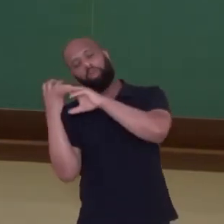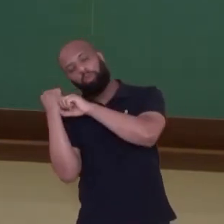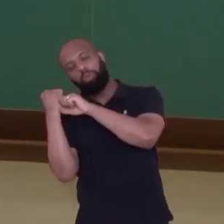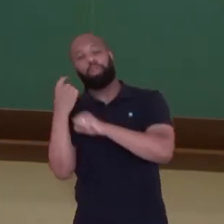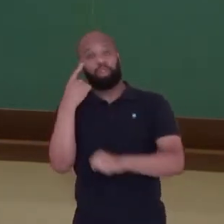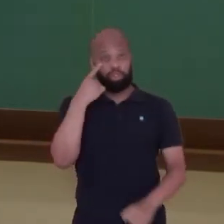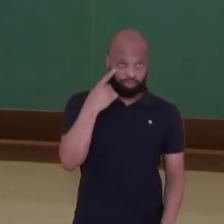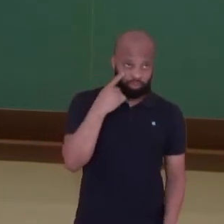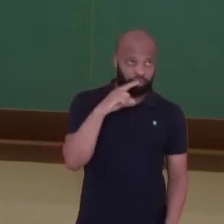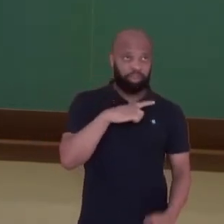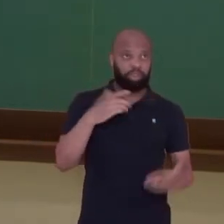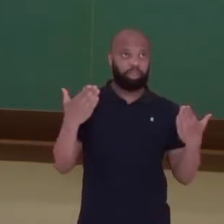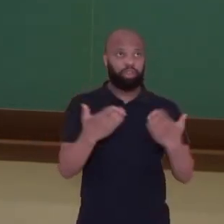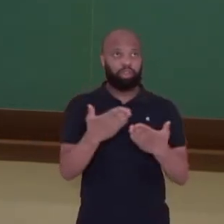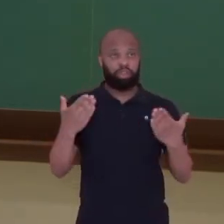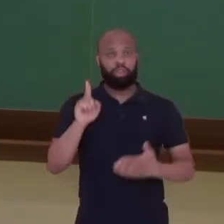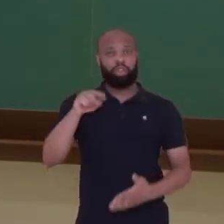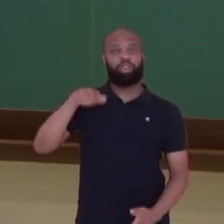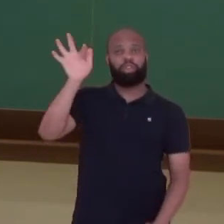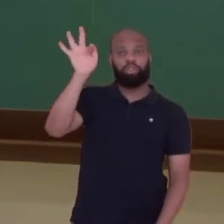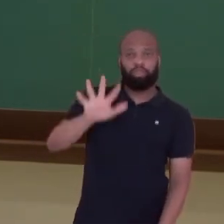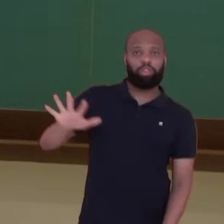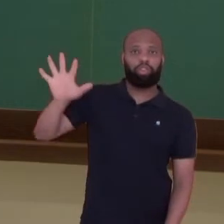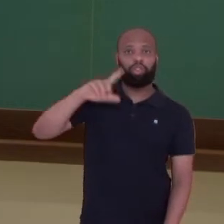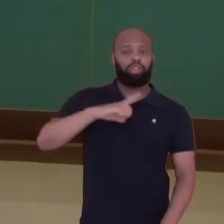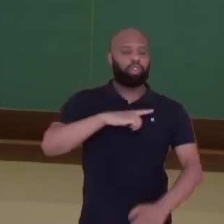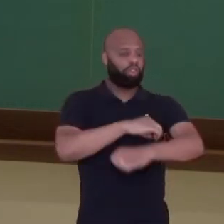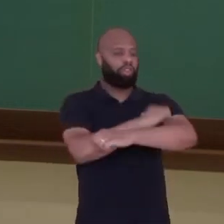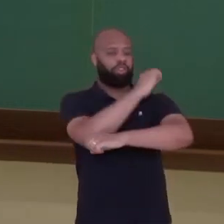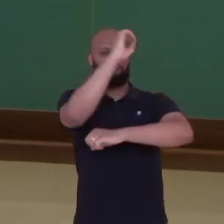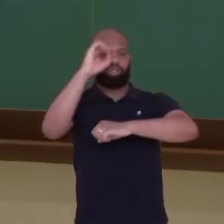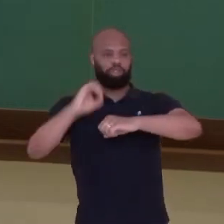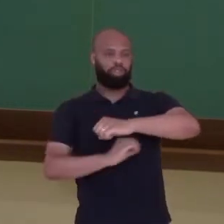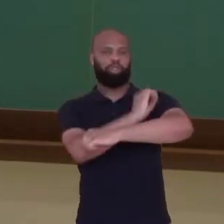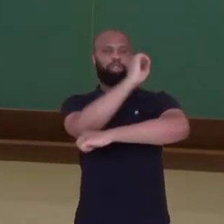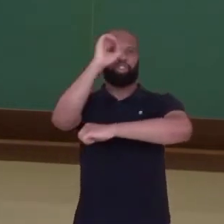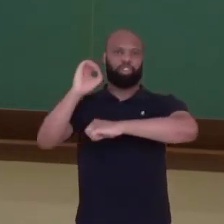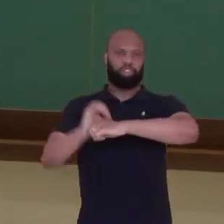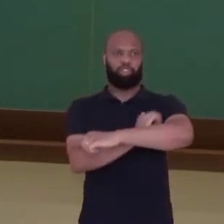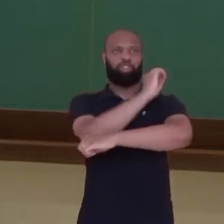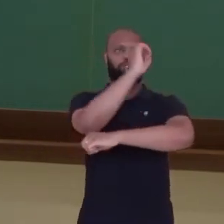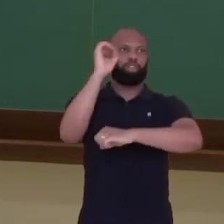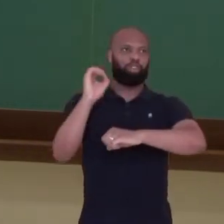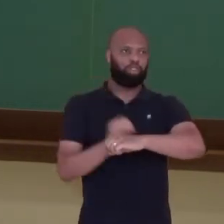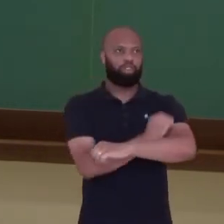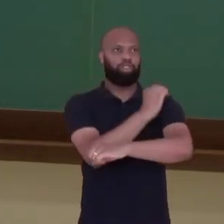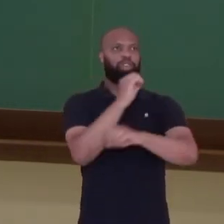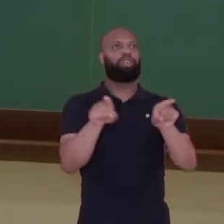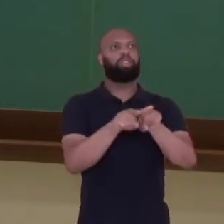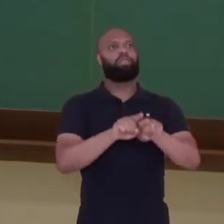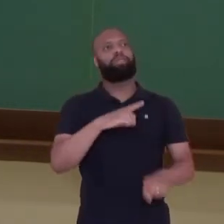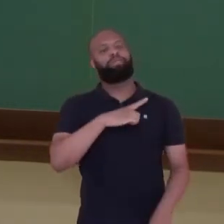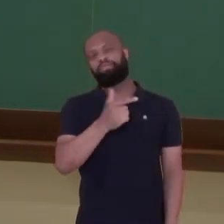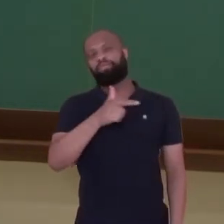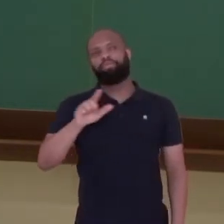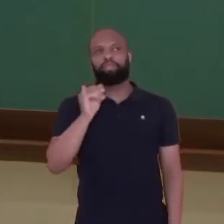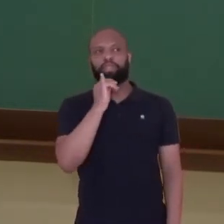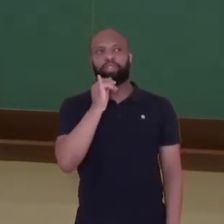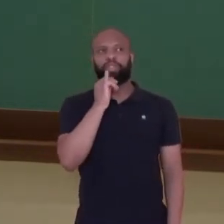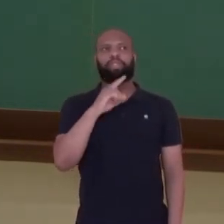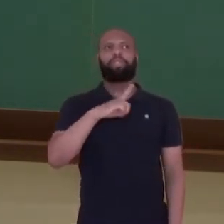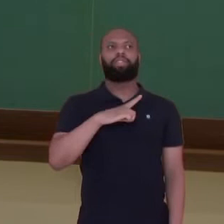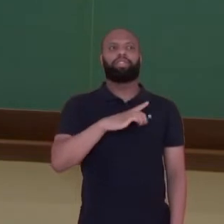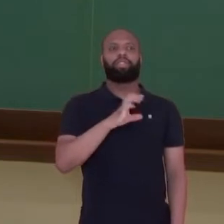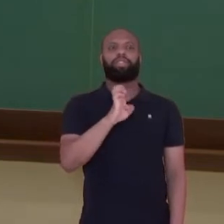que este é um fenômeno. Dias e noites, como os solstícios, equinócios,